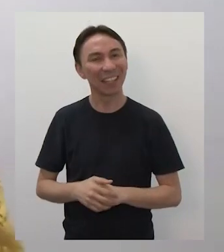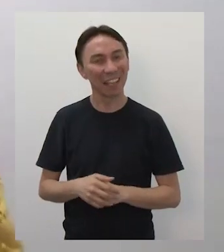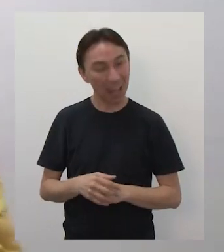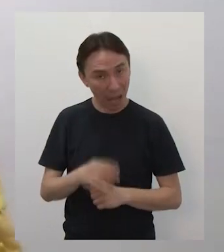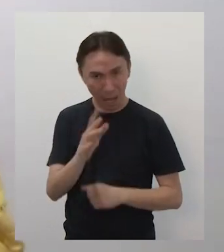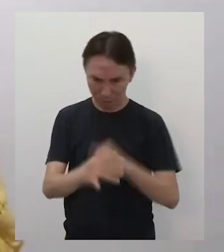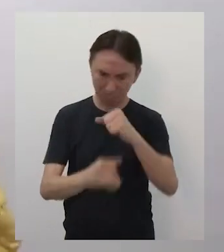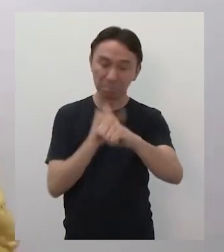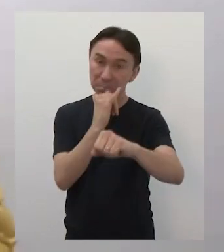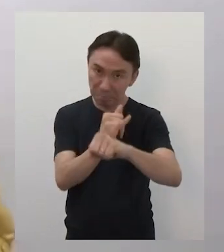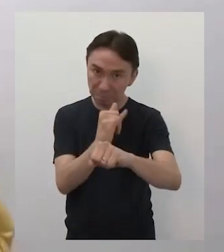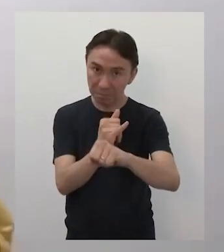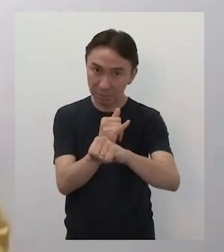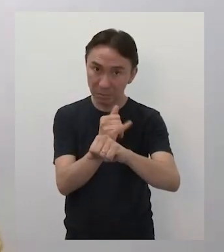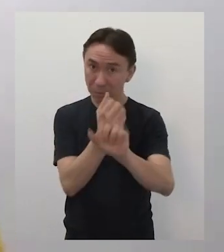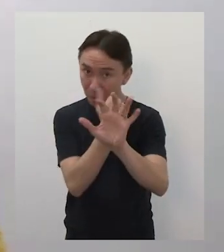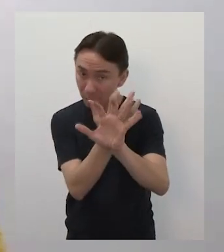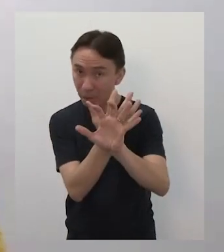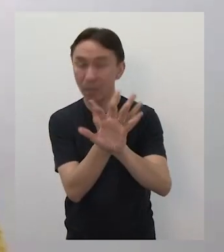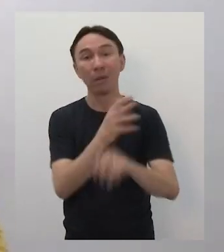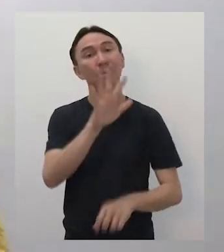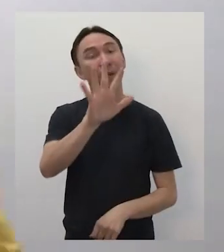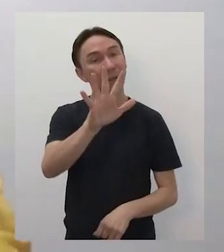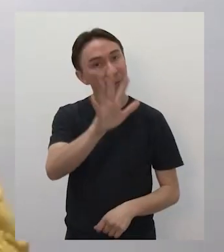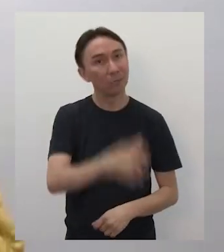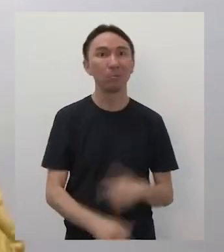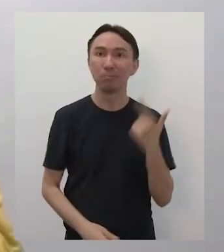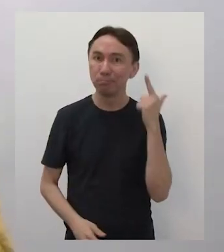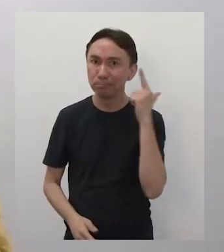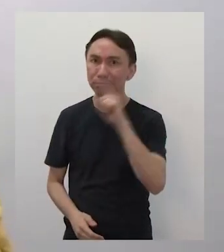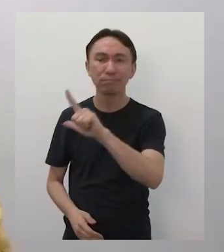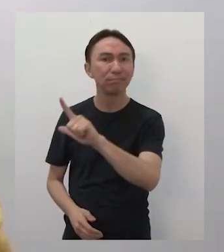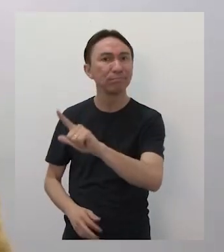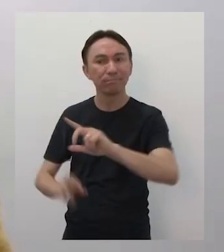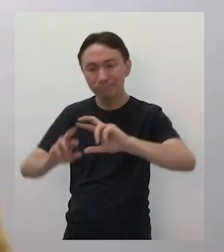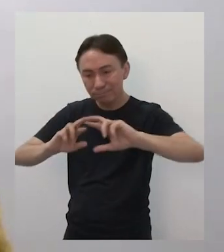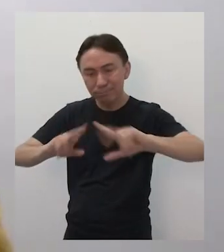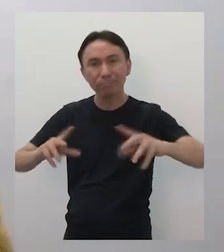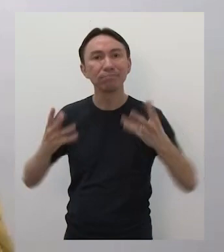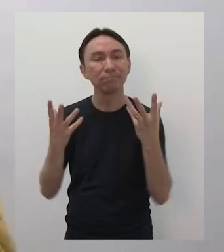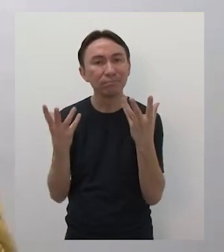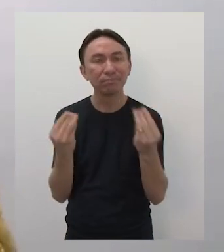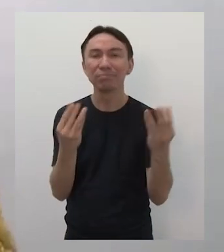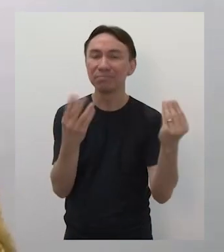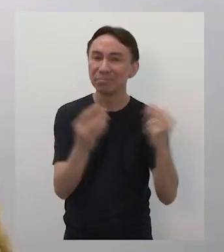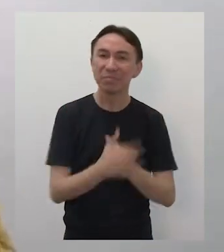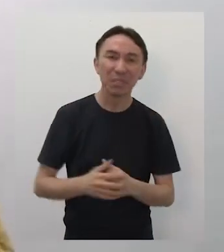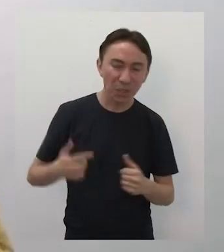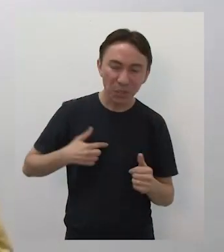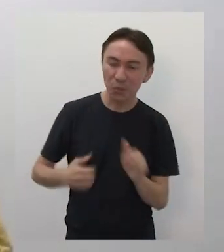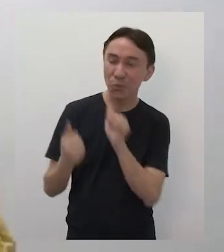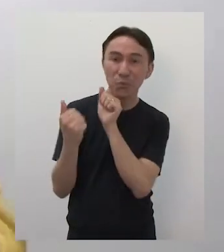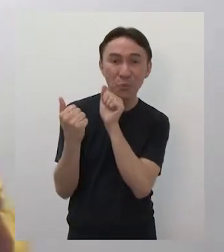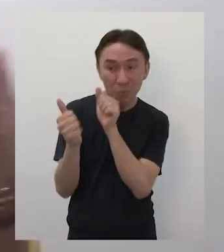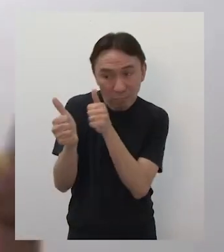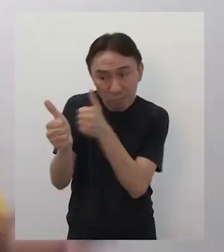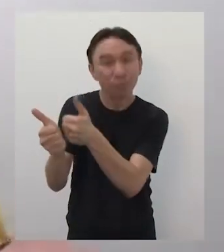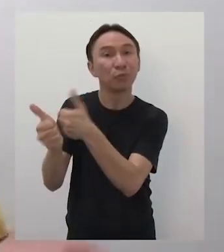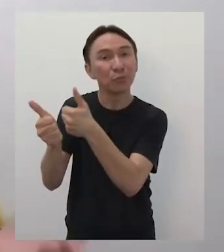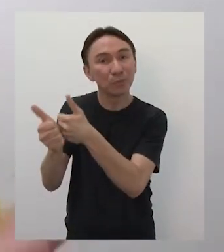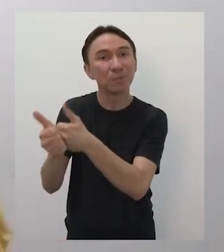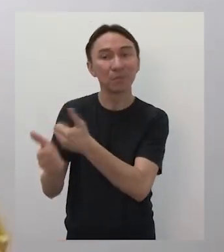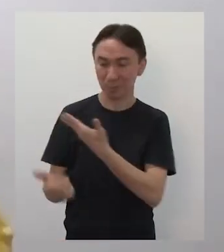tem dado um excelente resultado. Tem me aproximado dos meus colegas de trabalho